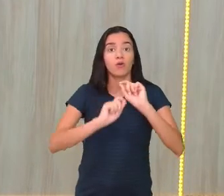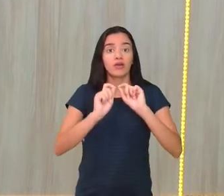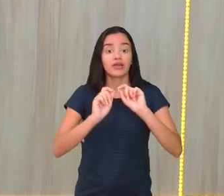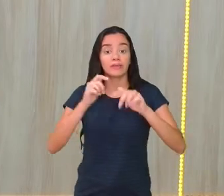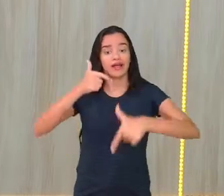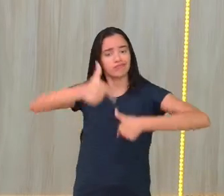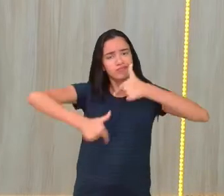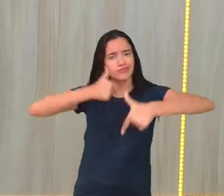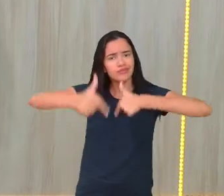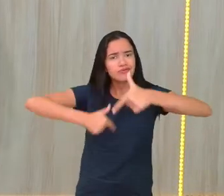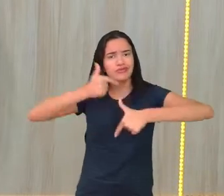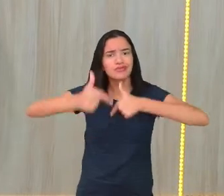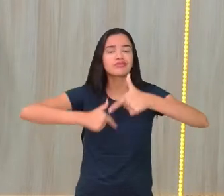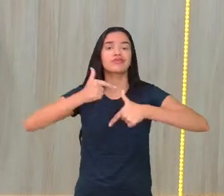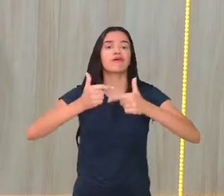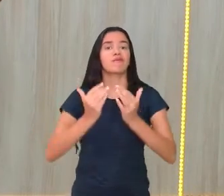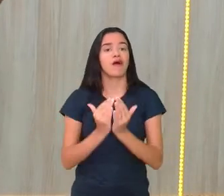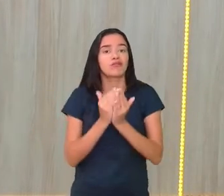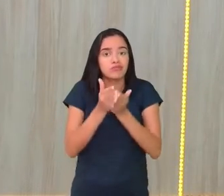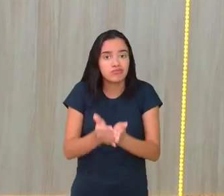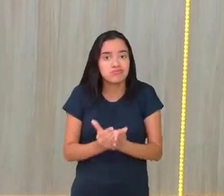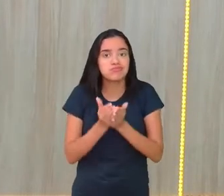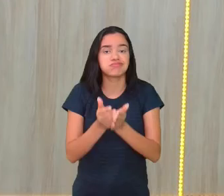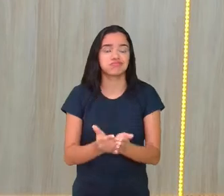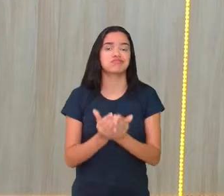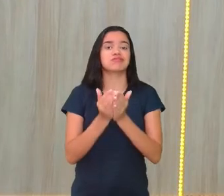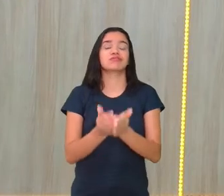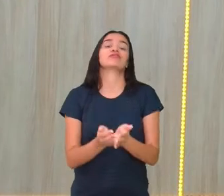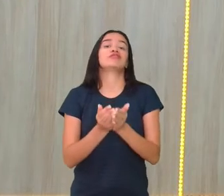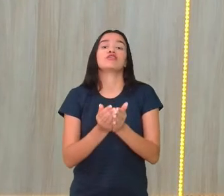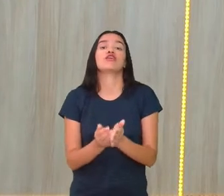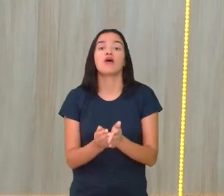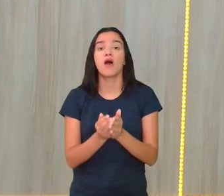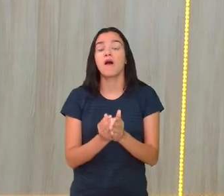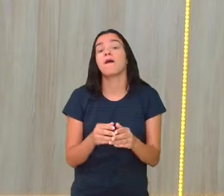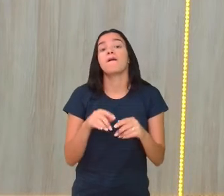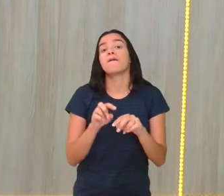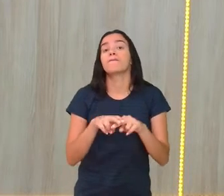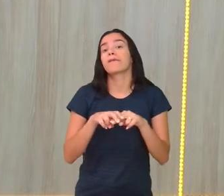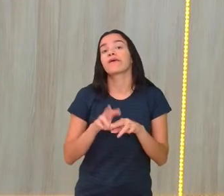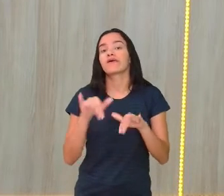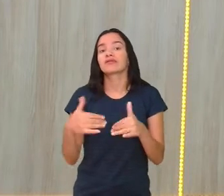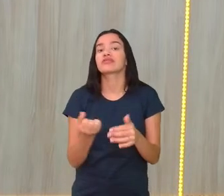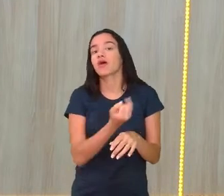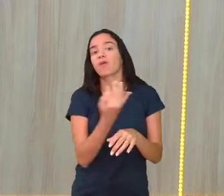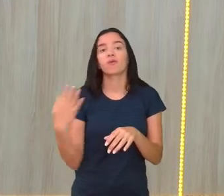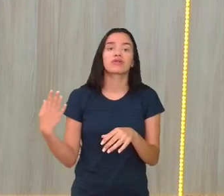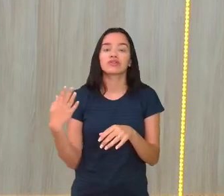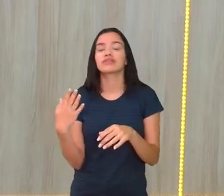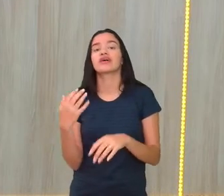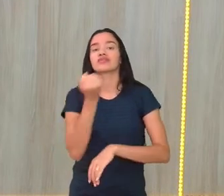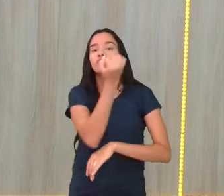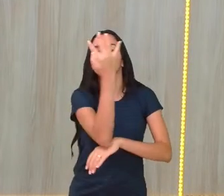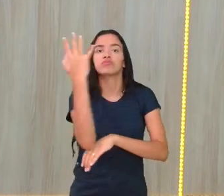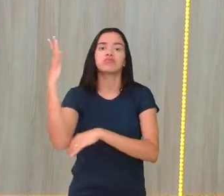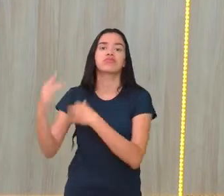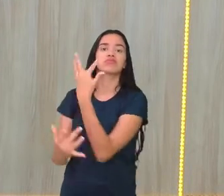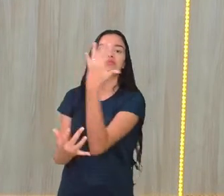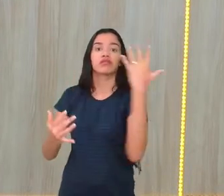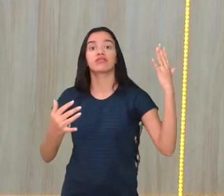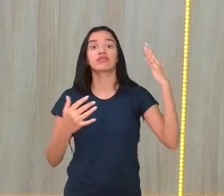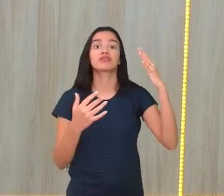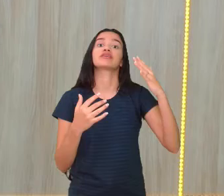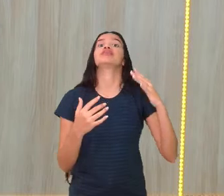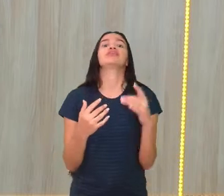a atividade da navegação por conta da quantidade de bons portos, por conta da grande quantidade